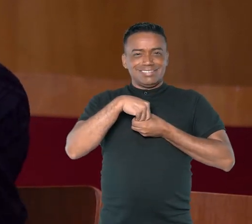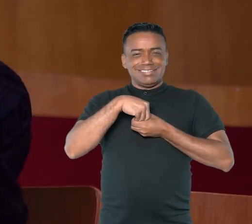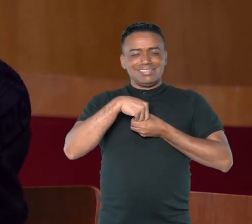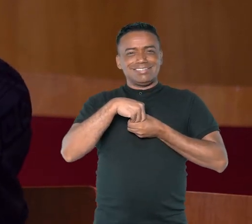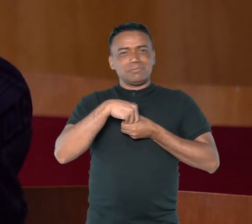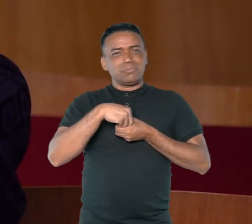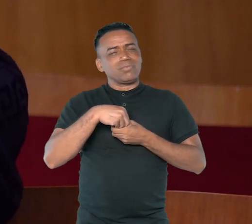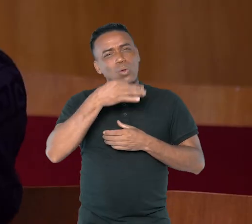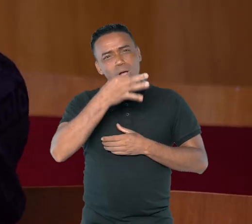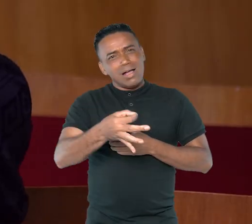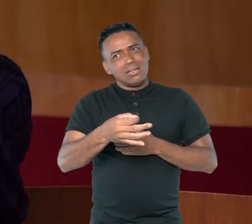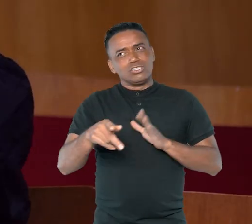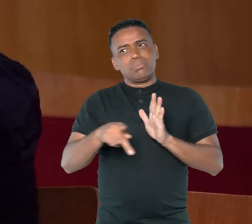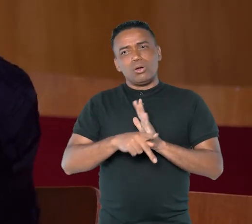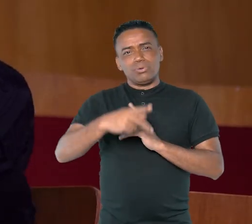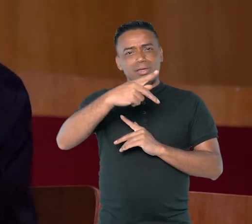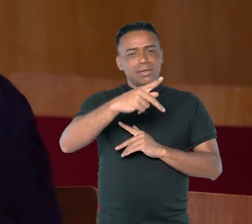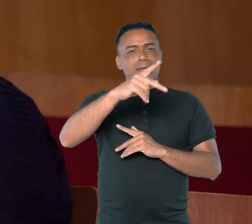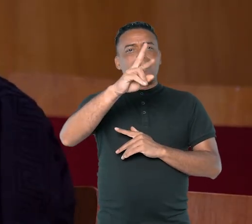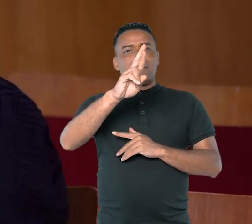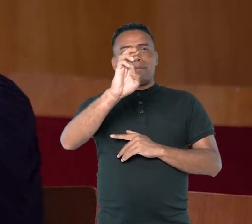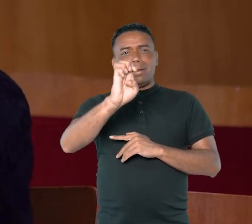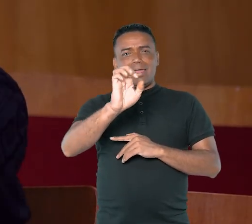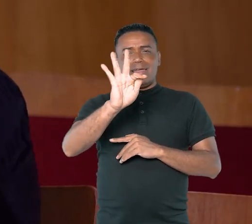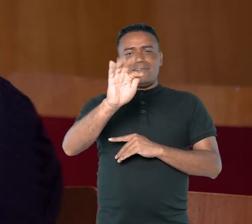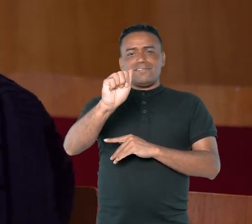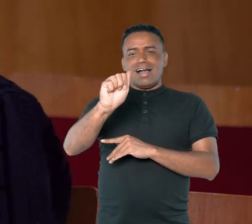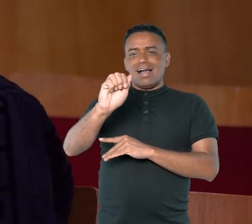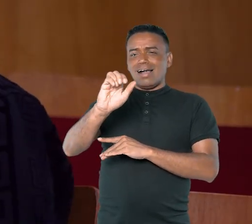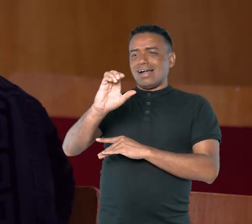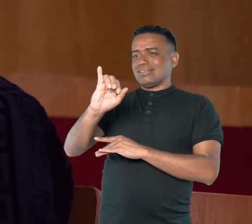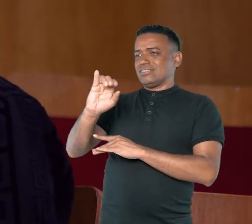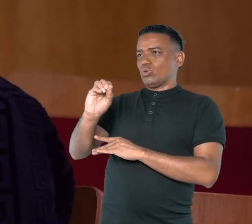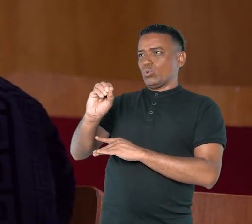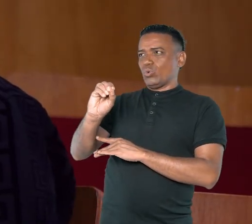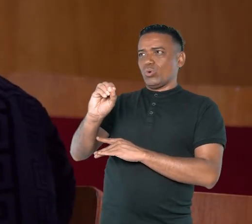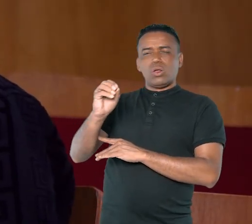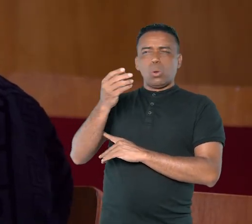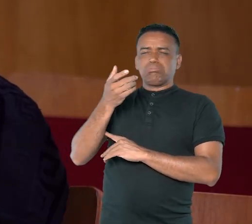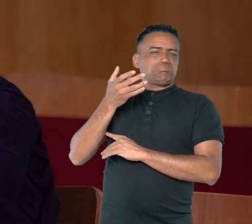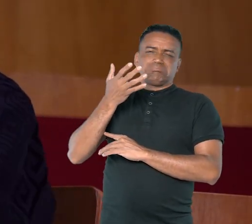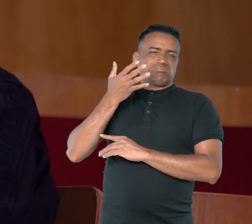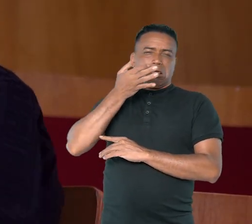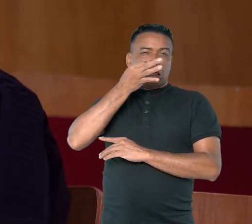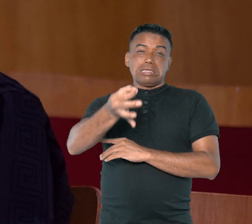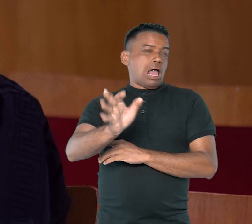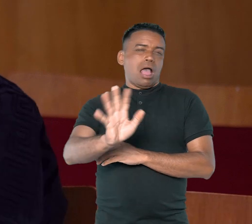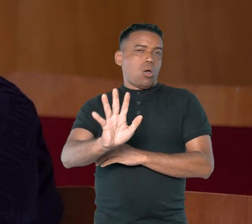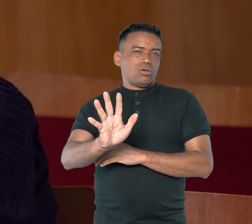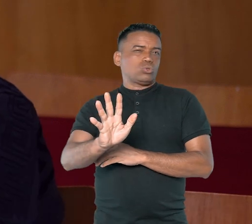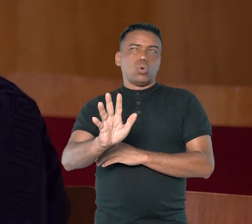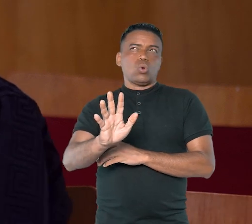até você falou, né, que no prefácio eu não me atentei a isso, mas eu estou replicando esse